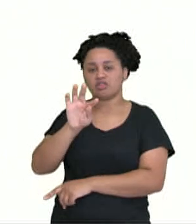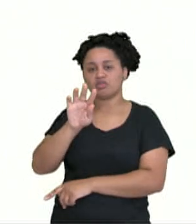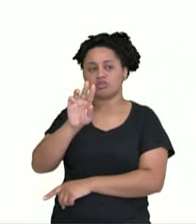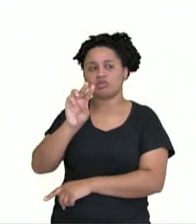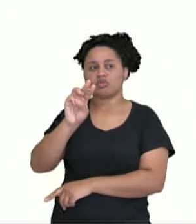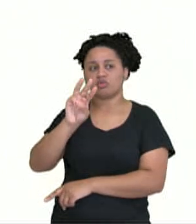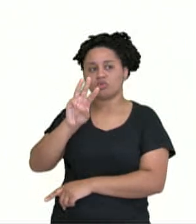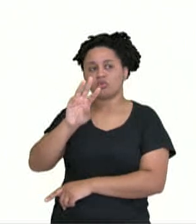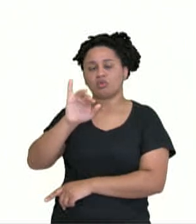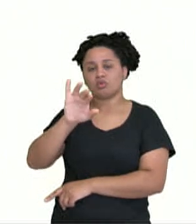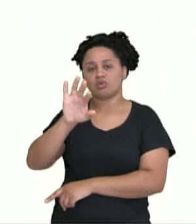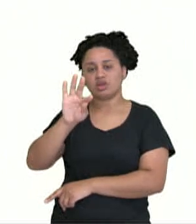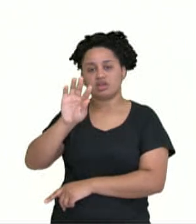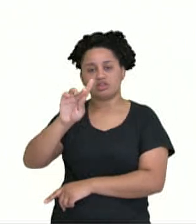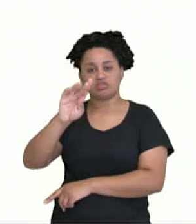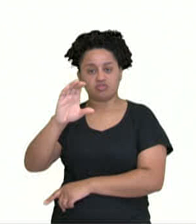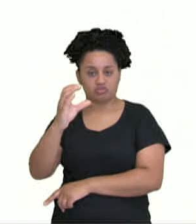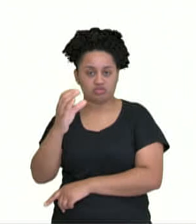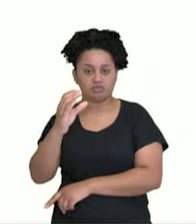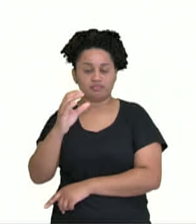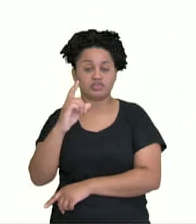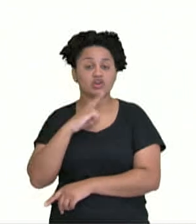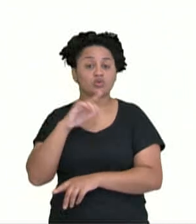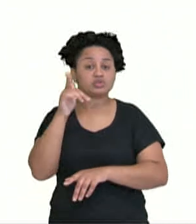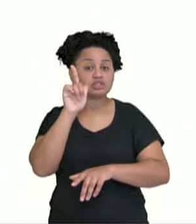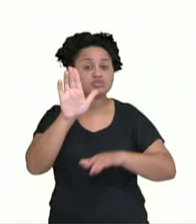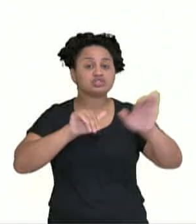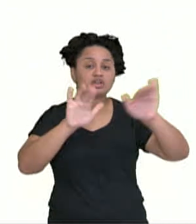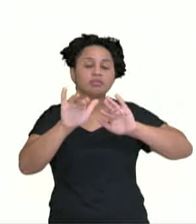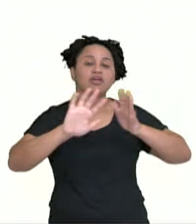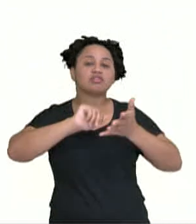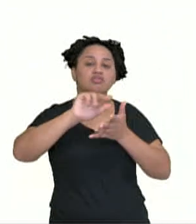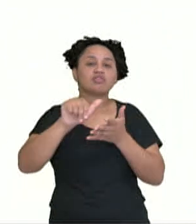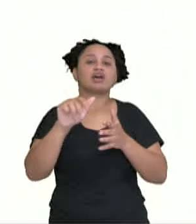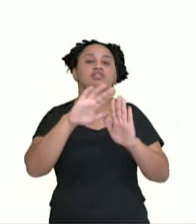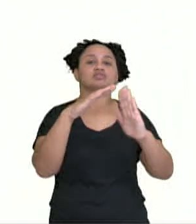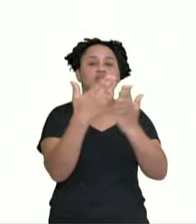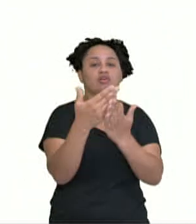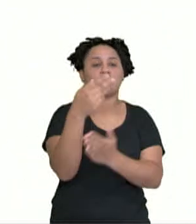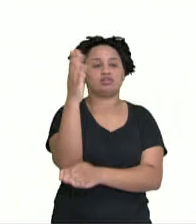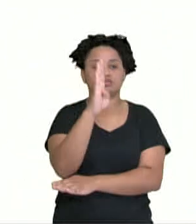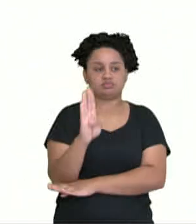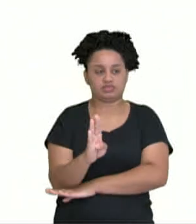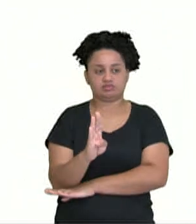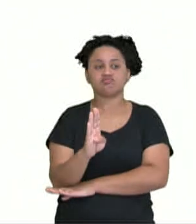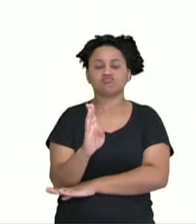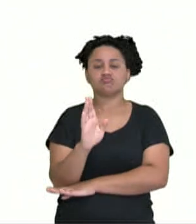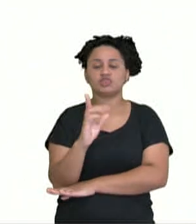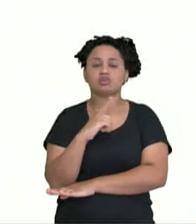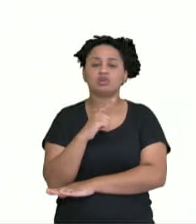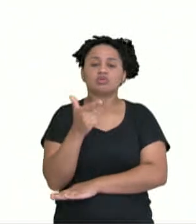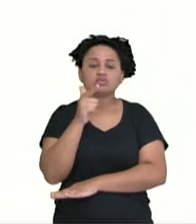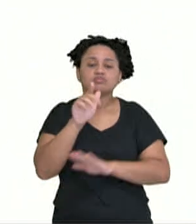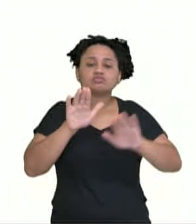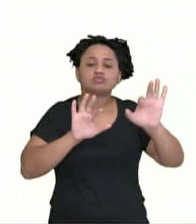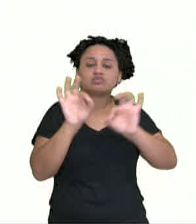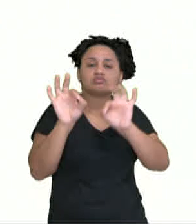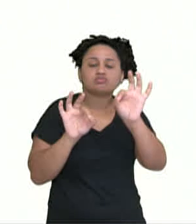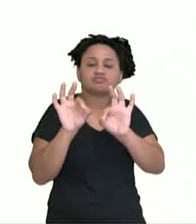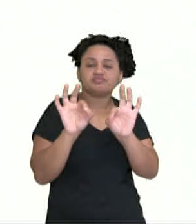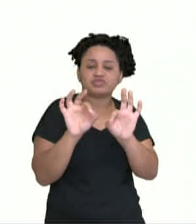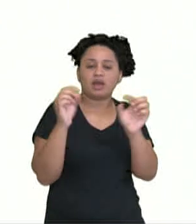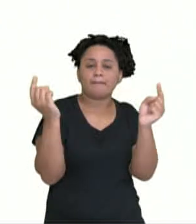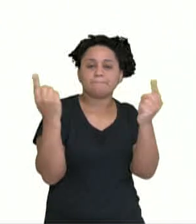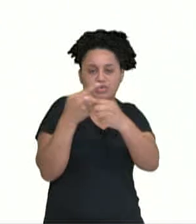brasileiros. Então já é uma liga escolar de um jogo específico, tá? O League of Legends, que conseguiu organizar